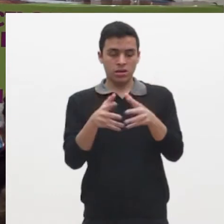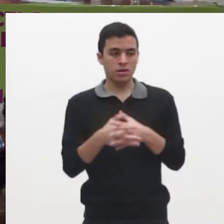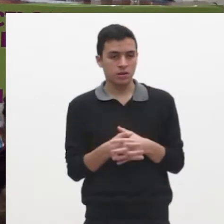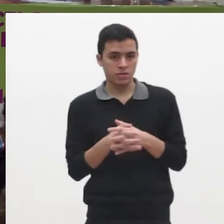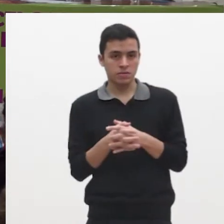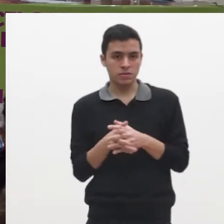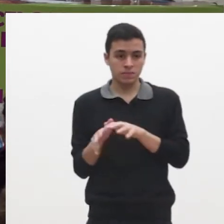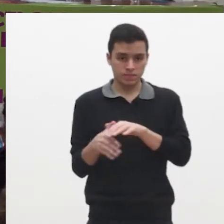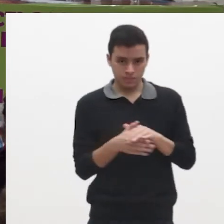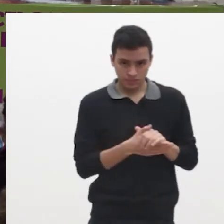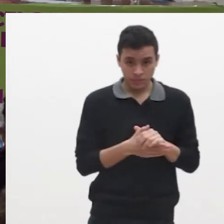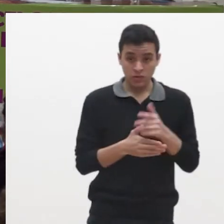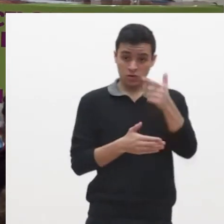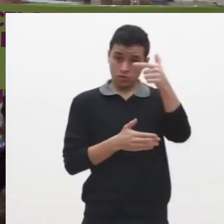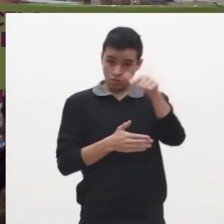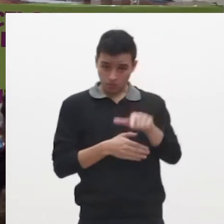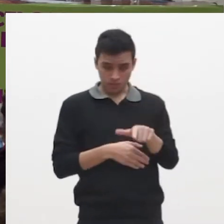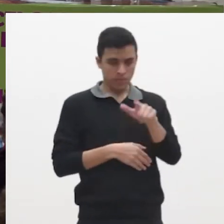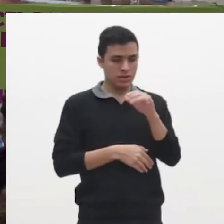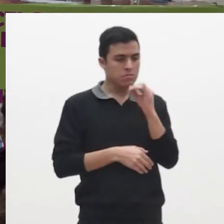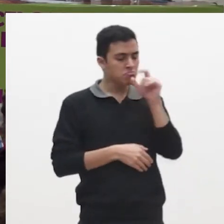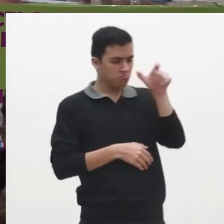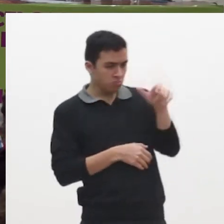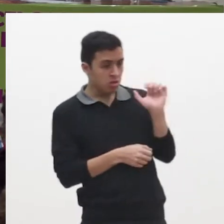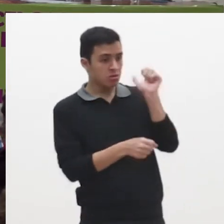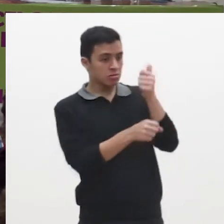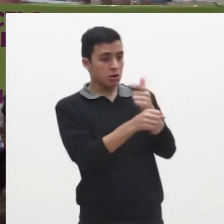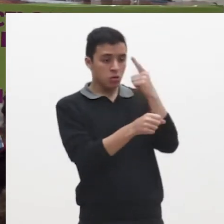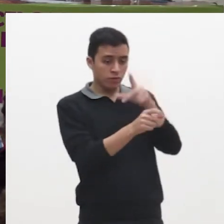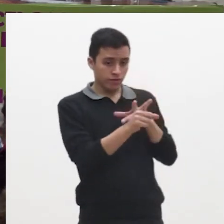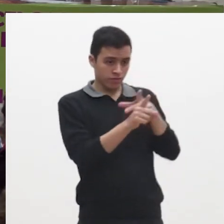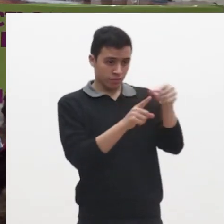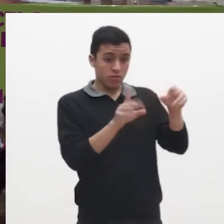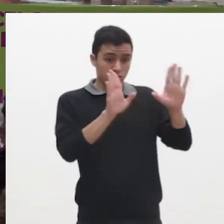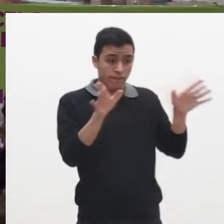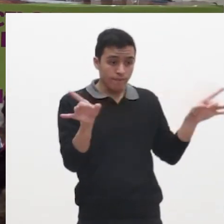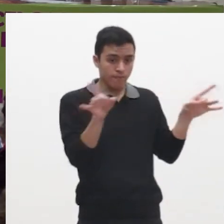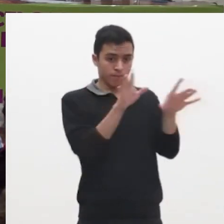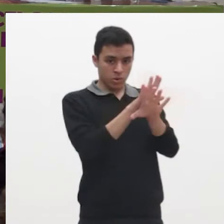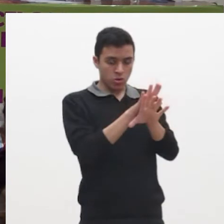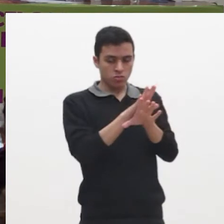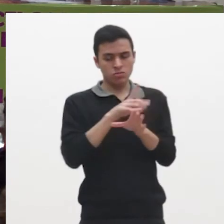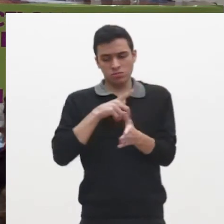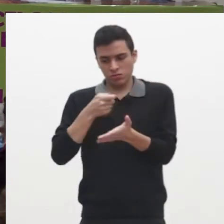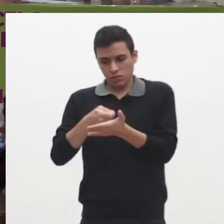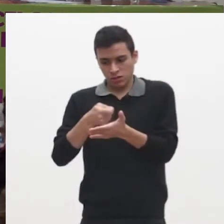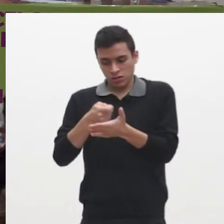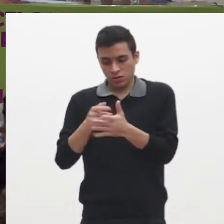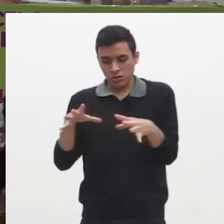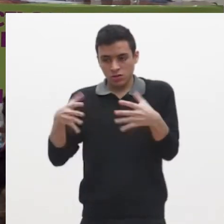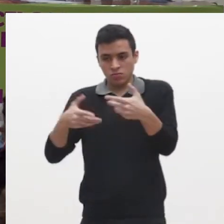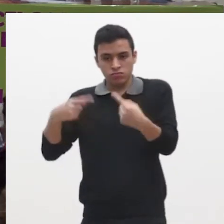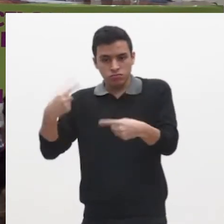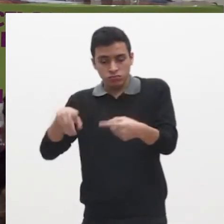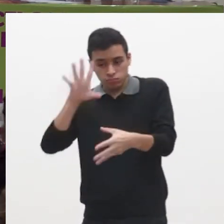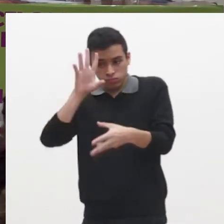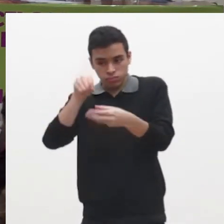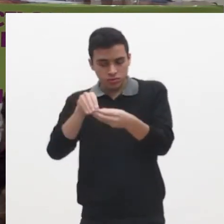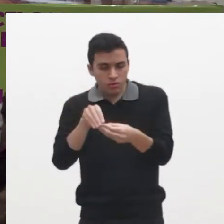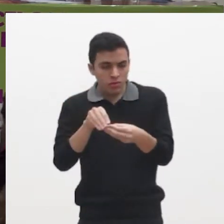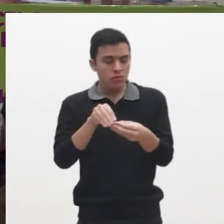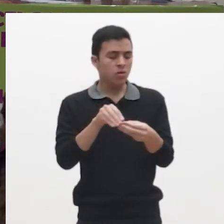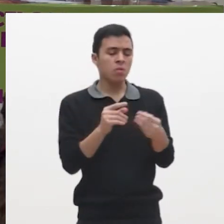Eu vou repetir. Você, eleito reitor, e no caso, tendo feita uma determinação por portaria,